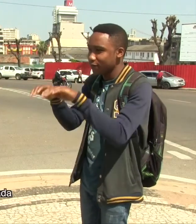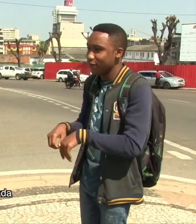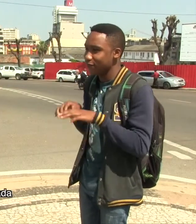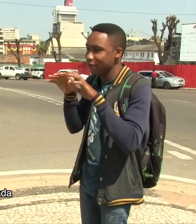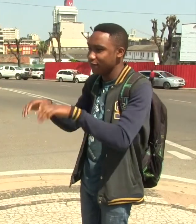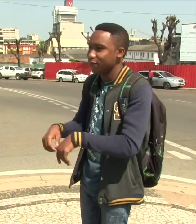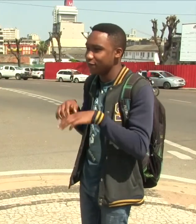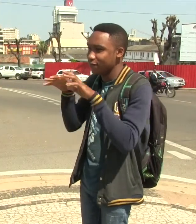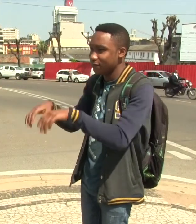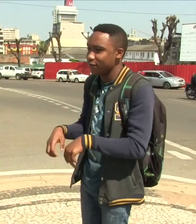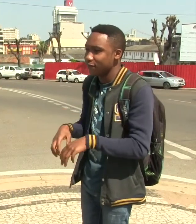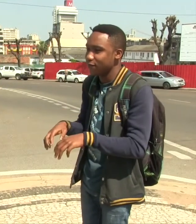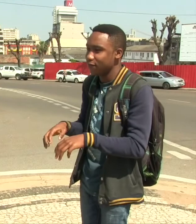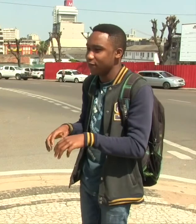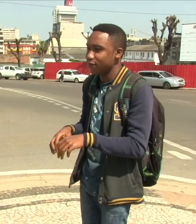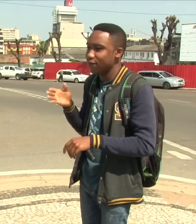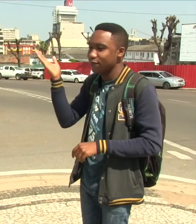Enxada.